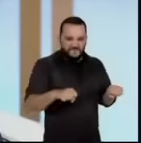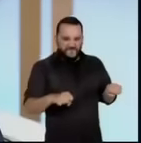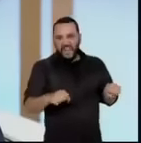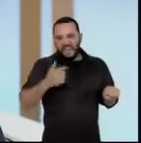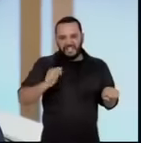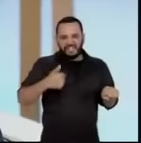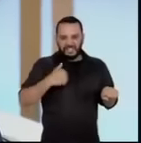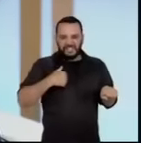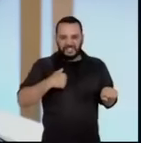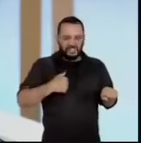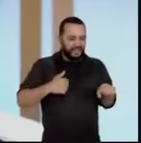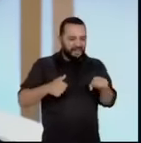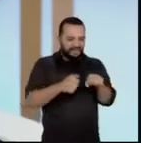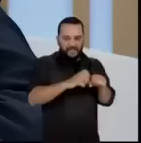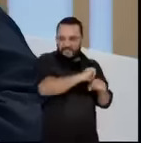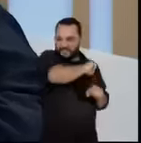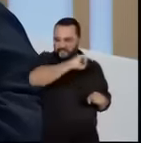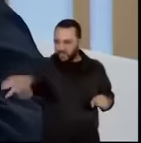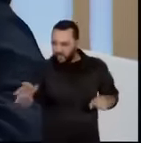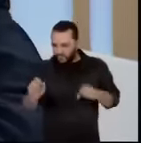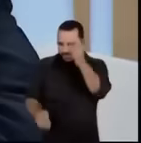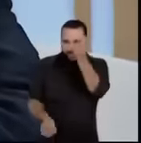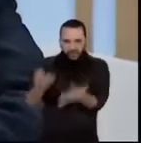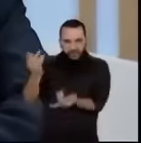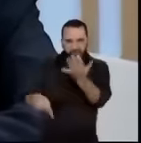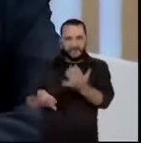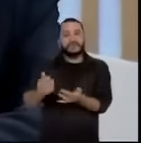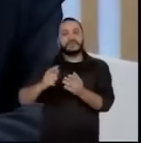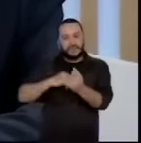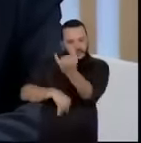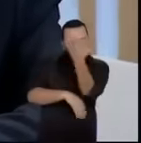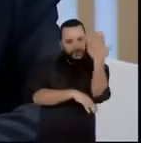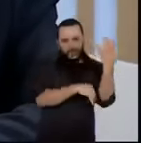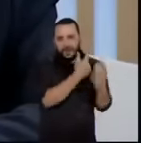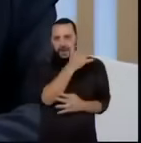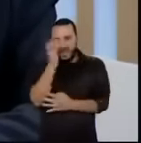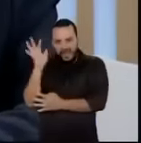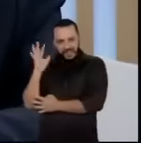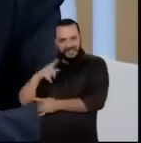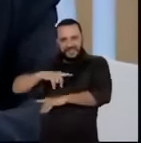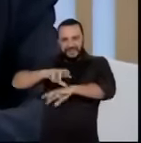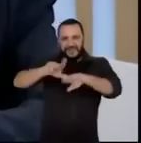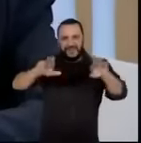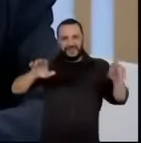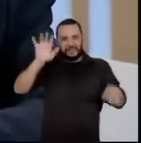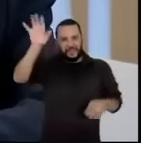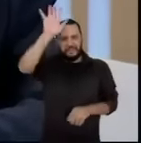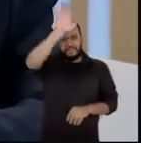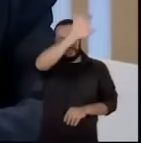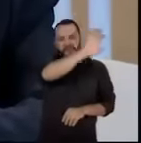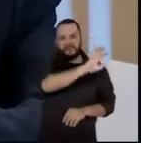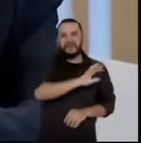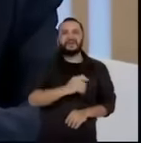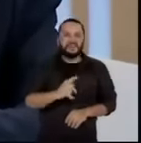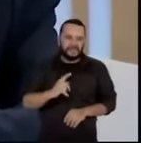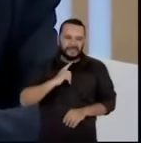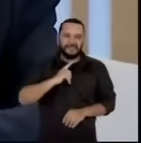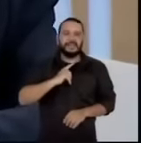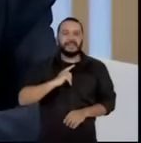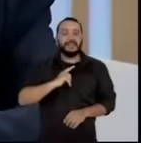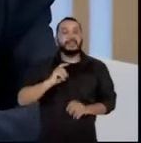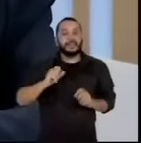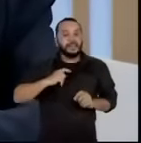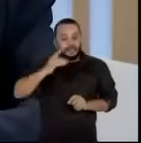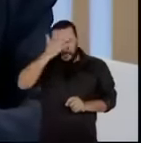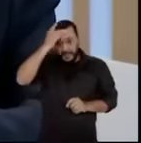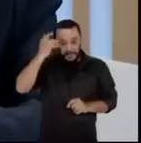até pegar aquela floresta de Jamanchim, né? E que eram grileiros,